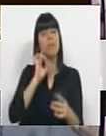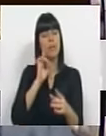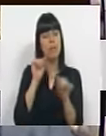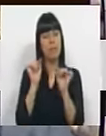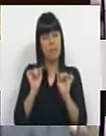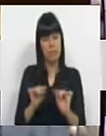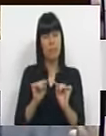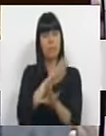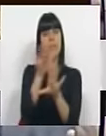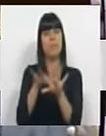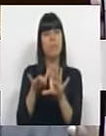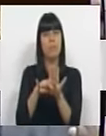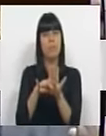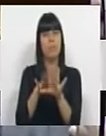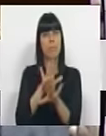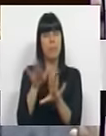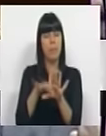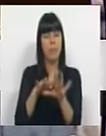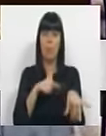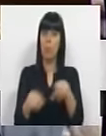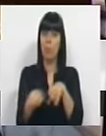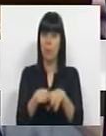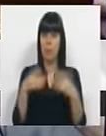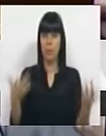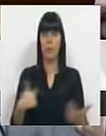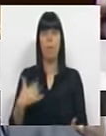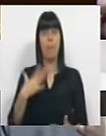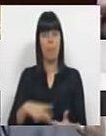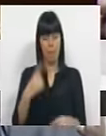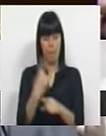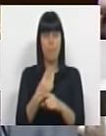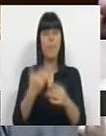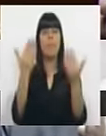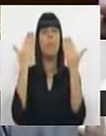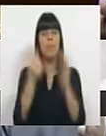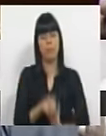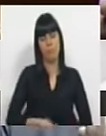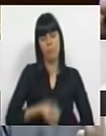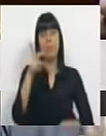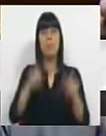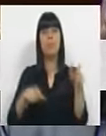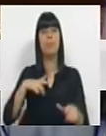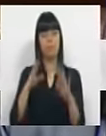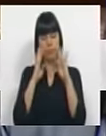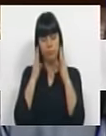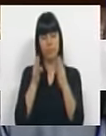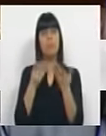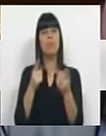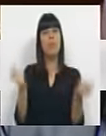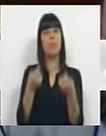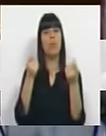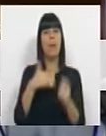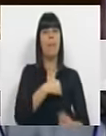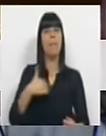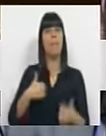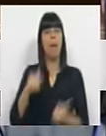importante instrumento de participação política. Gostaria, igualmente, de saudar os muitos portugueses que se dedicam à